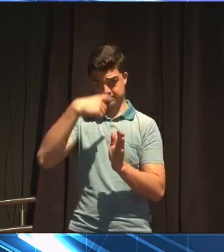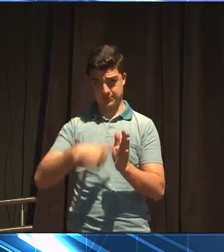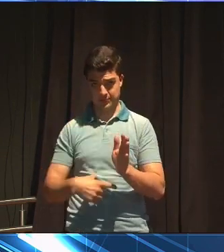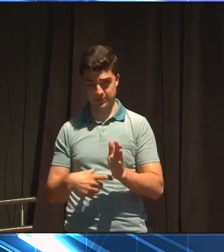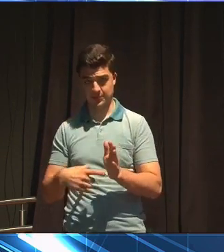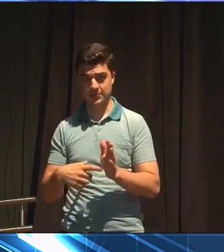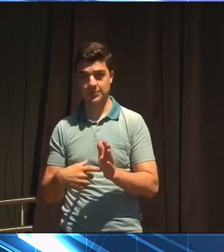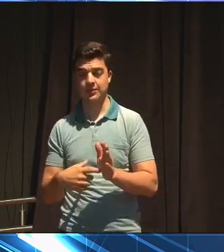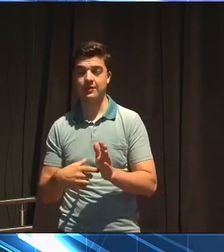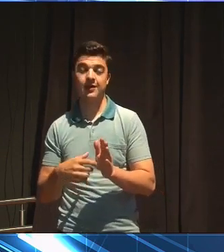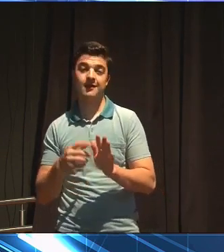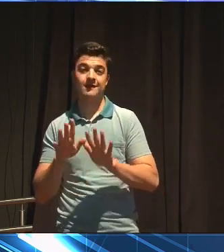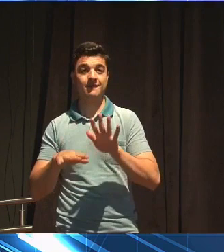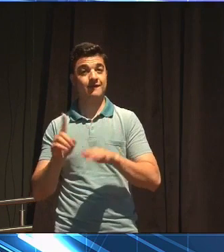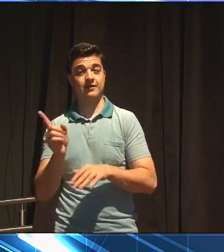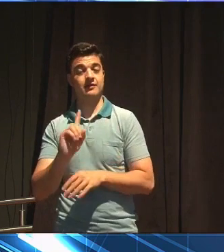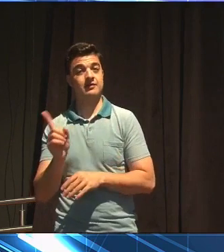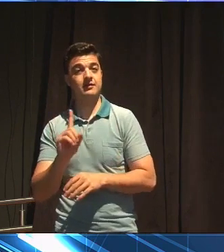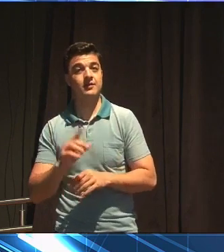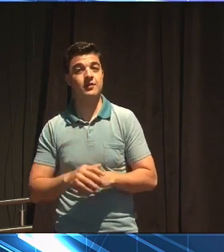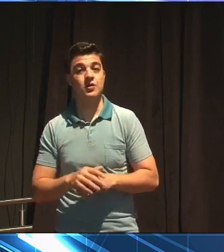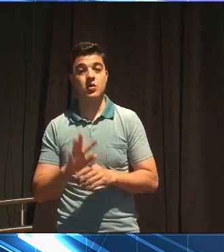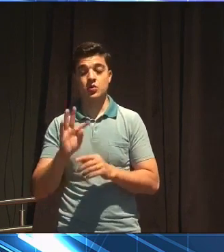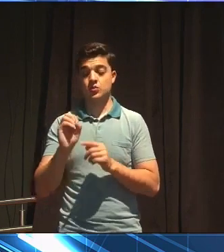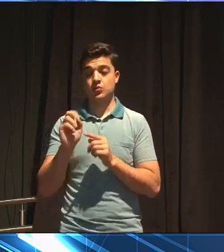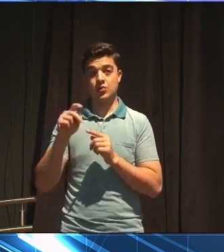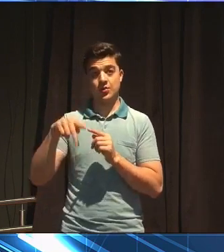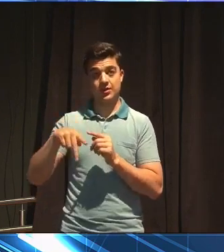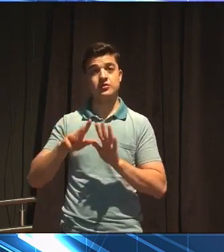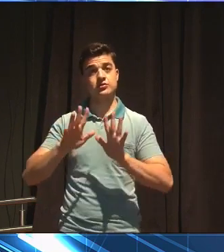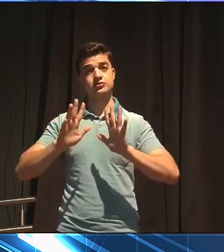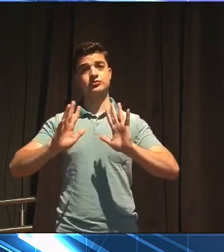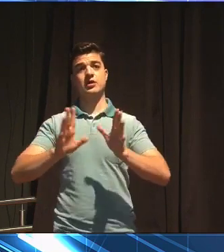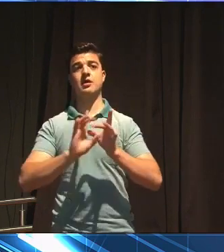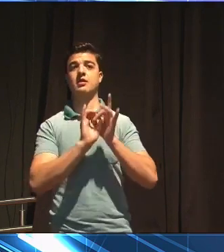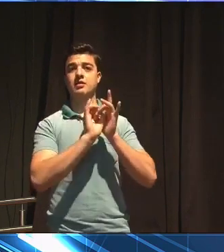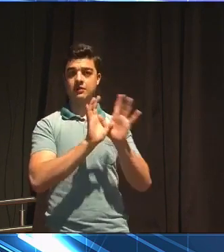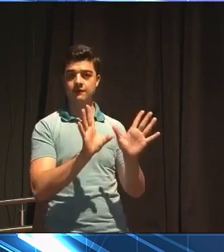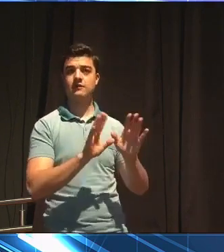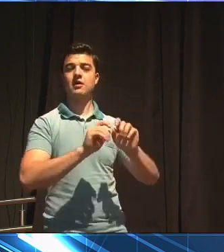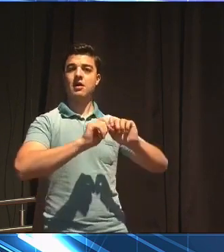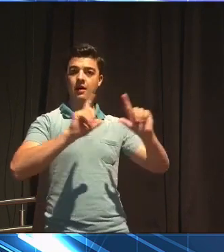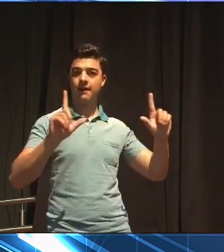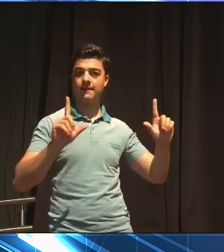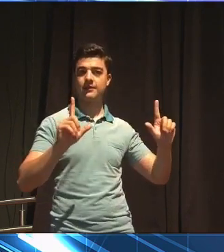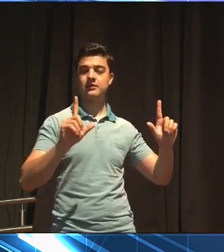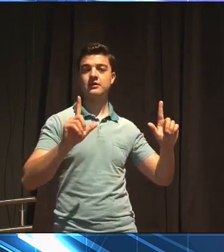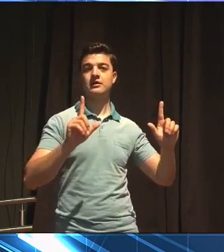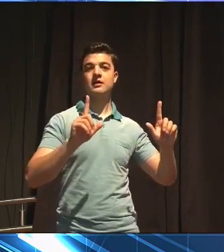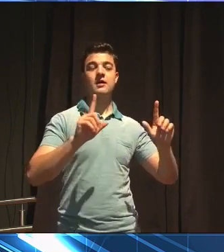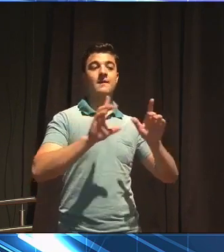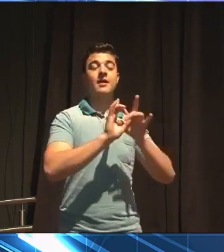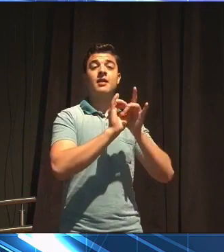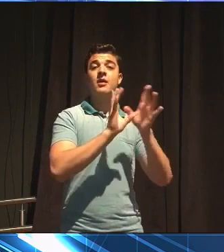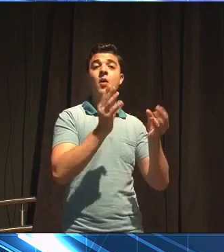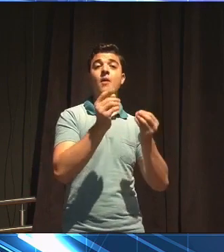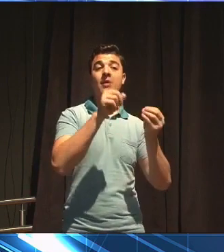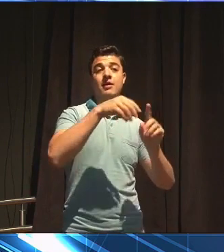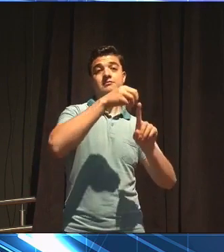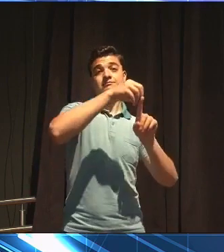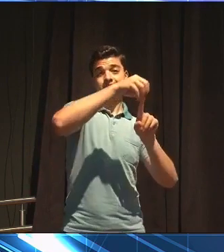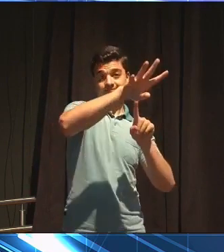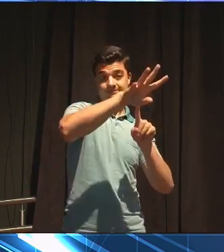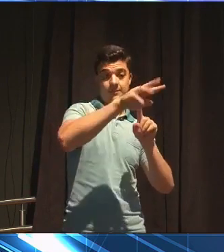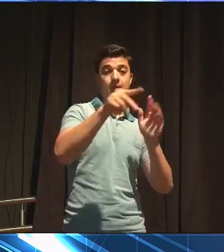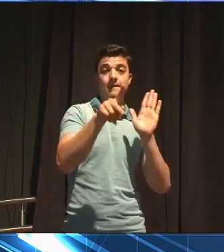dele na primeira API. O token dele já deu acesso ali. Quem vai gerar esse token é a própria API que faz o cálculo de seguro.